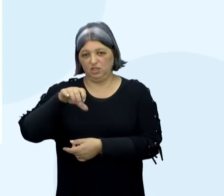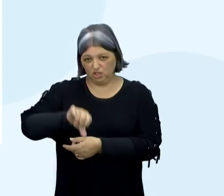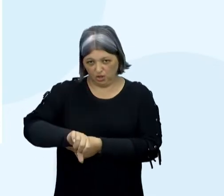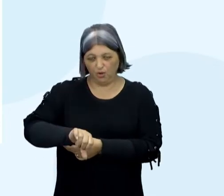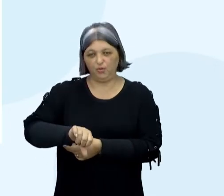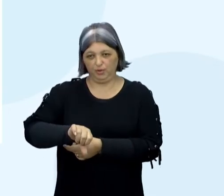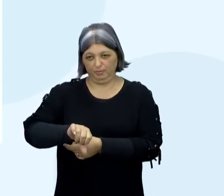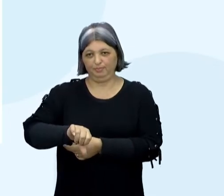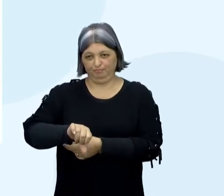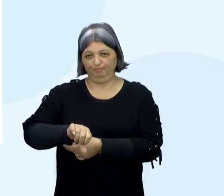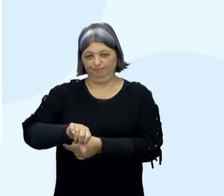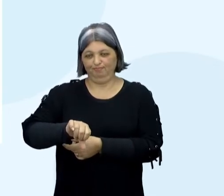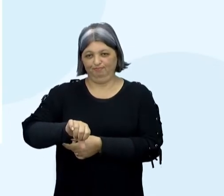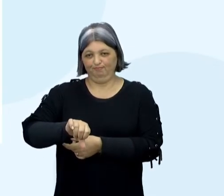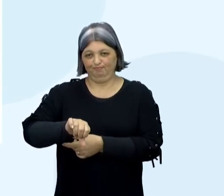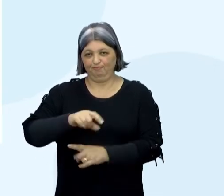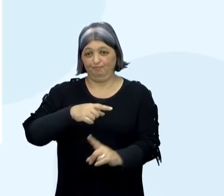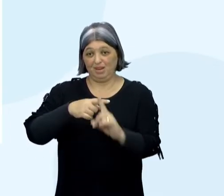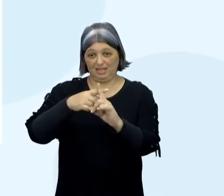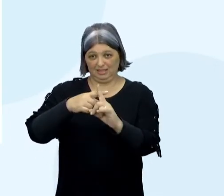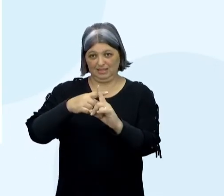14,29 a mais.